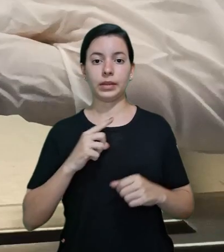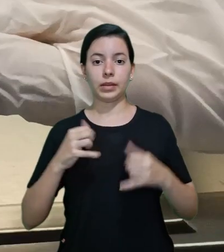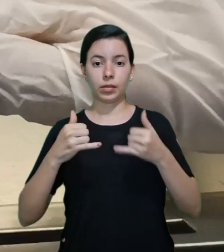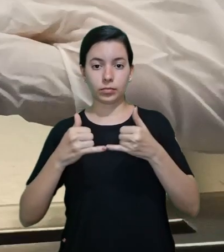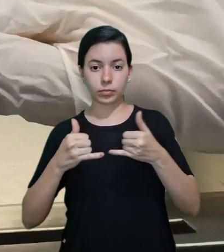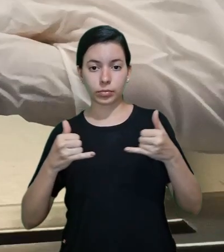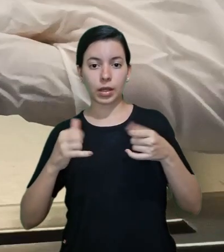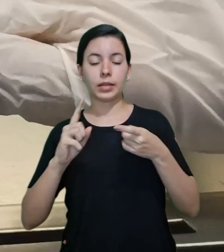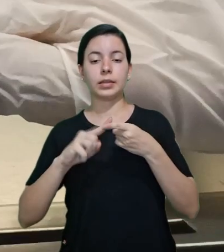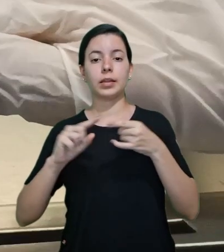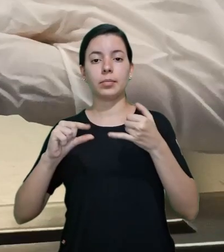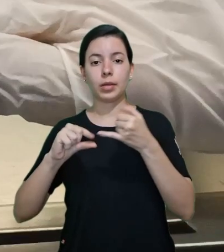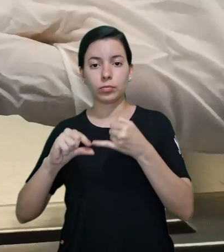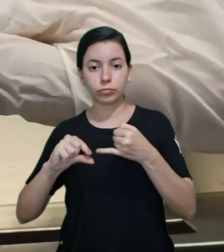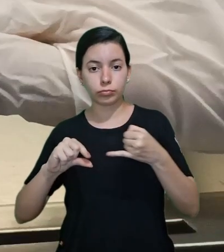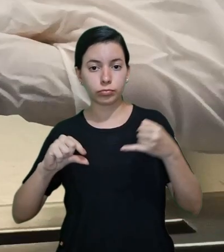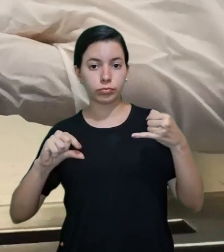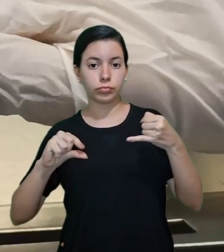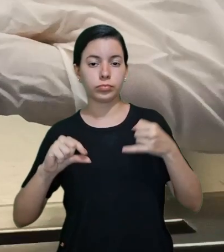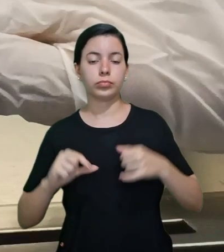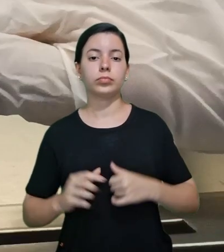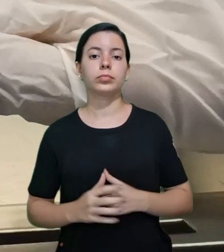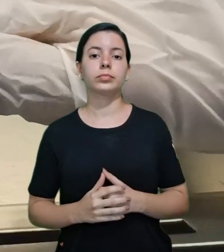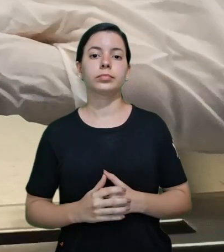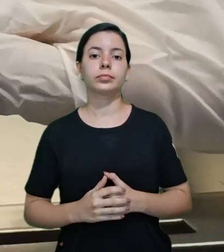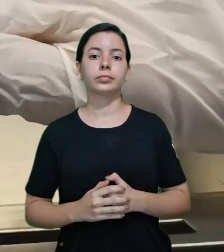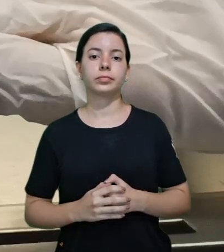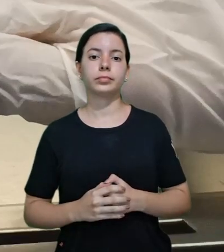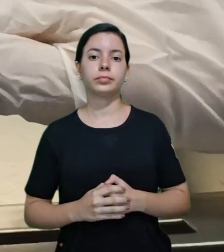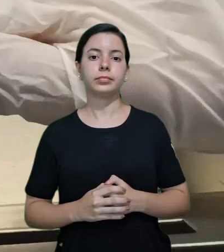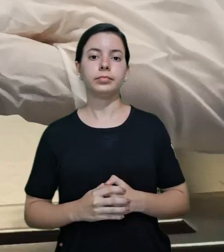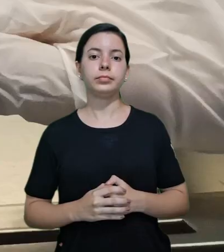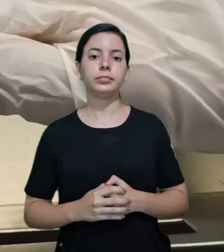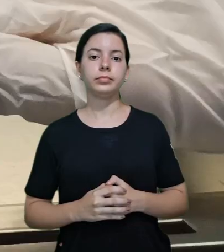a alça e a agulha de inoculação.